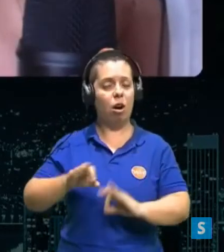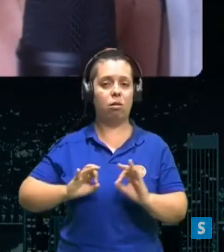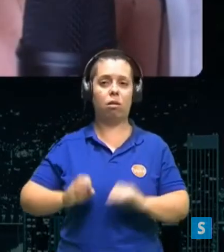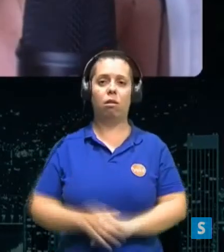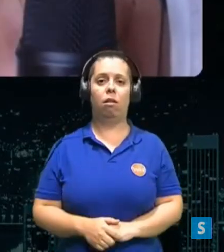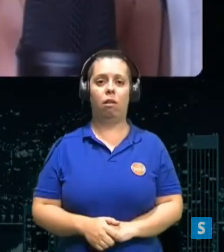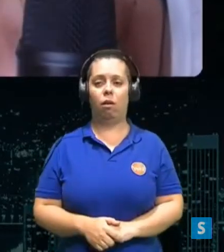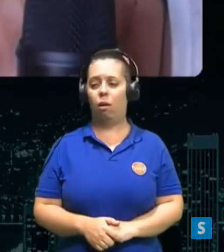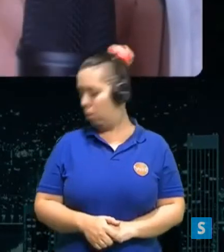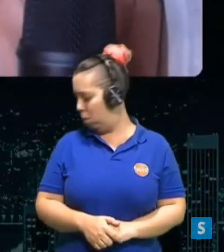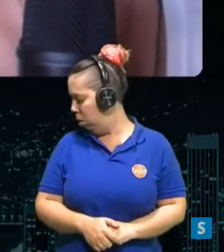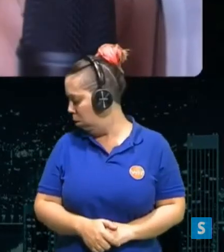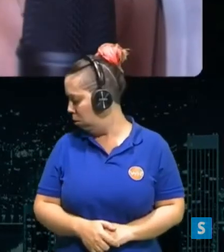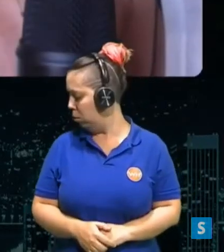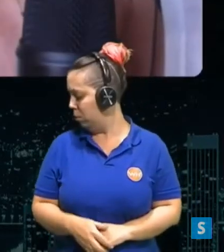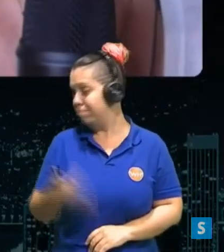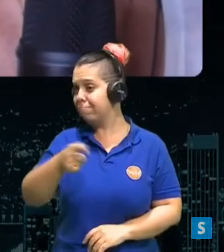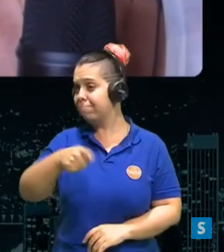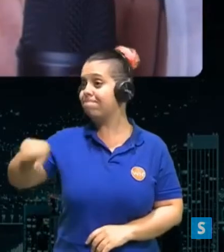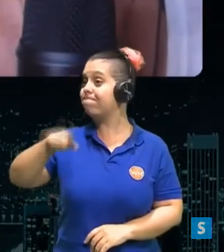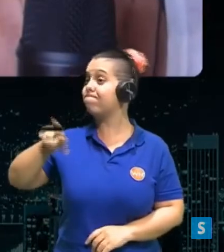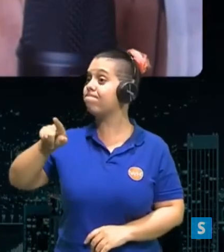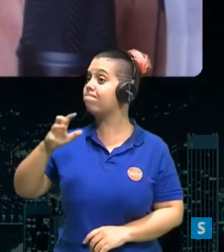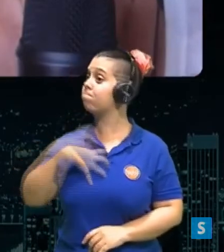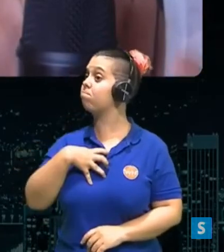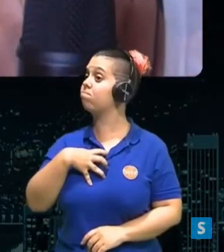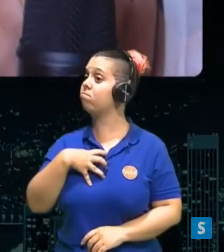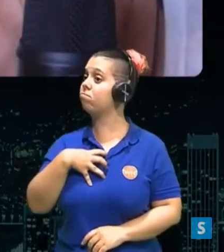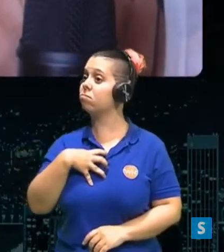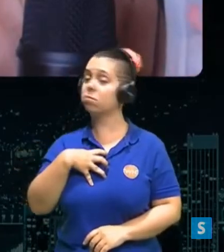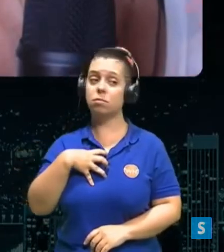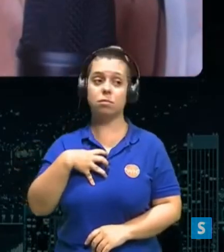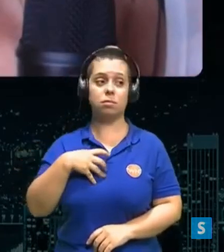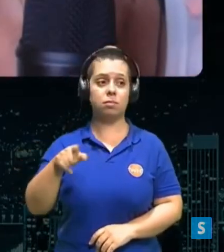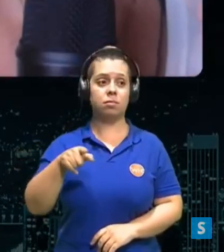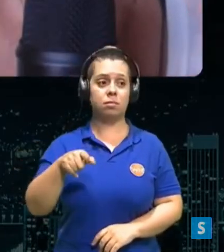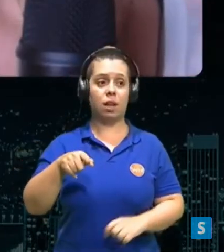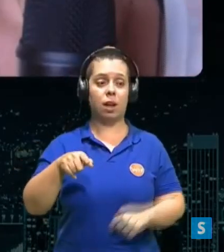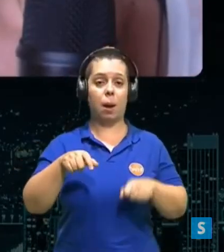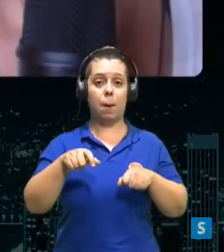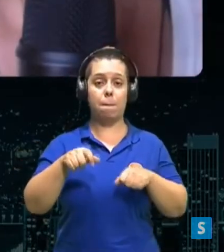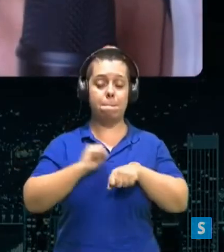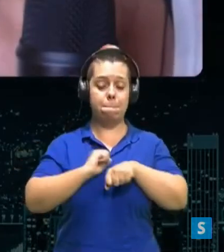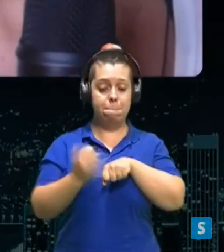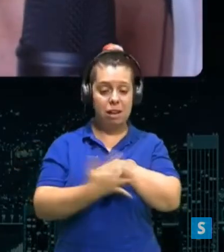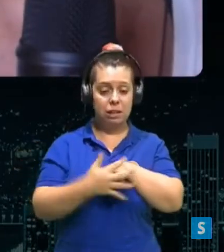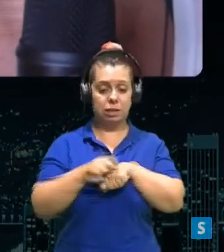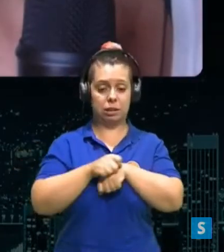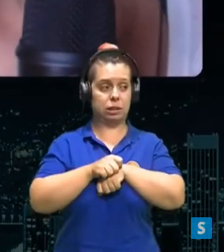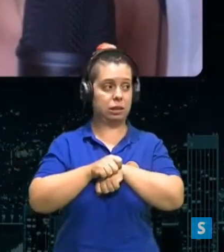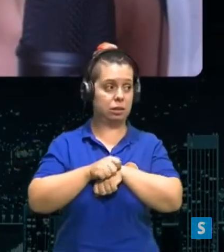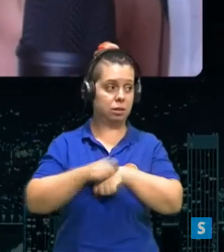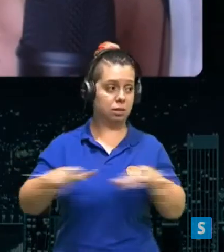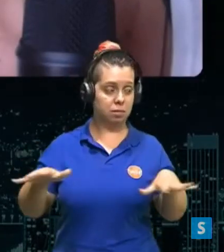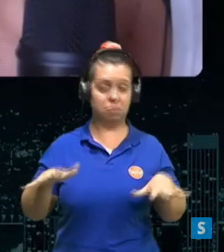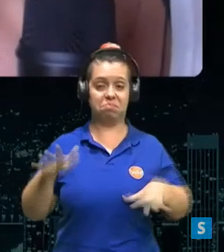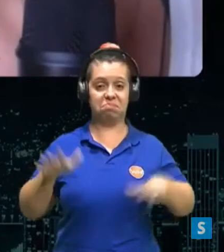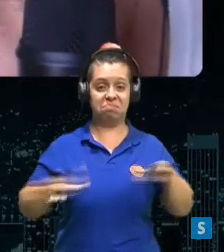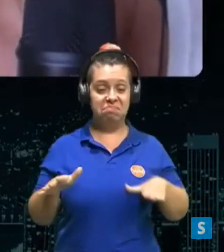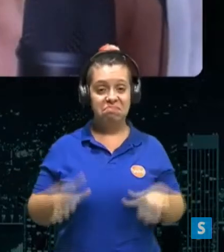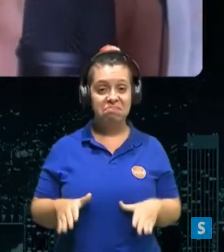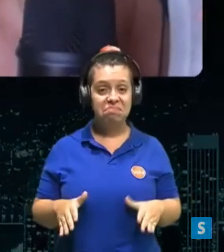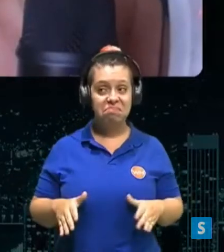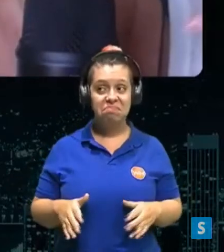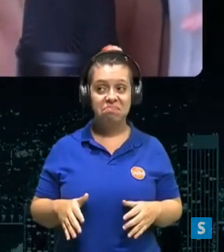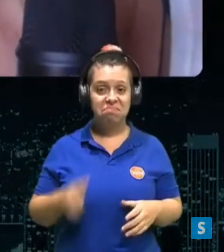essa pandemia ou cobra na vírus talvez ela tenha fez com que muitas